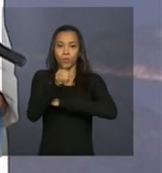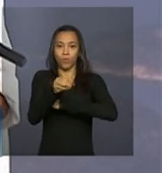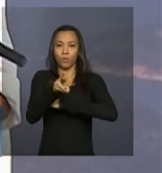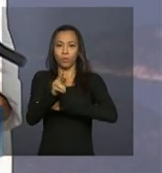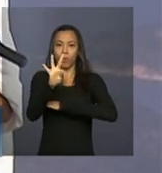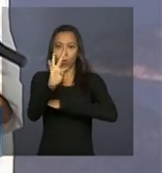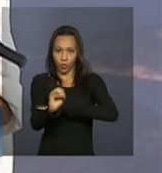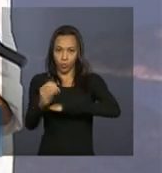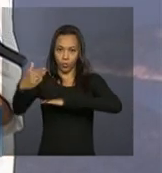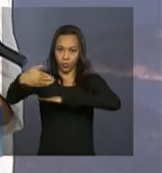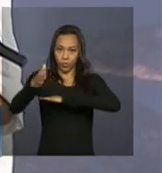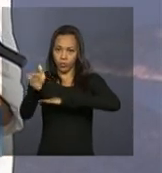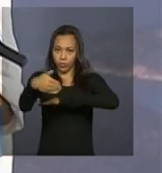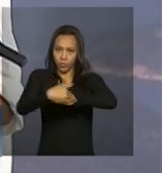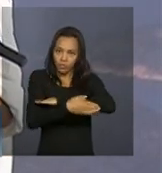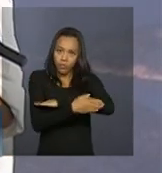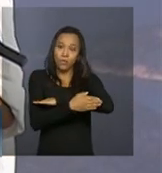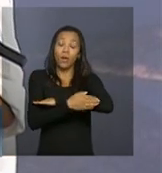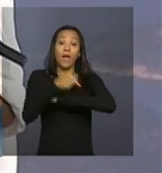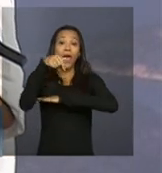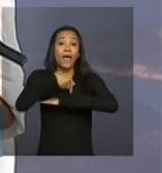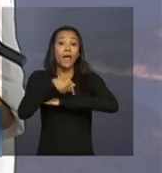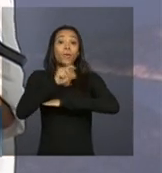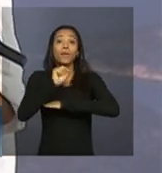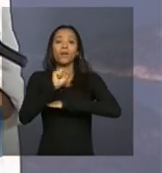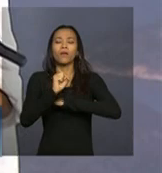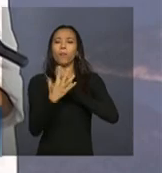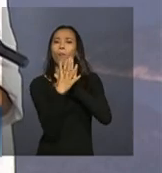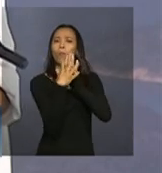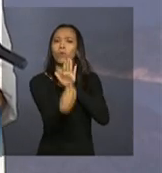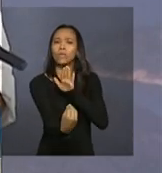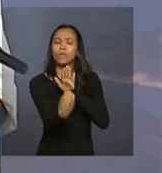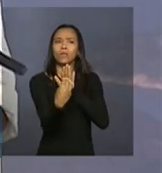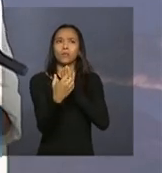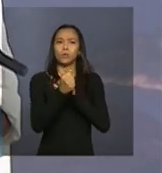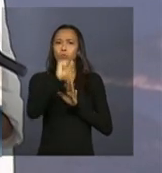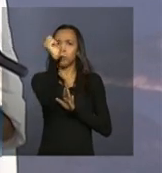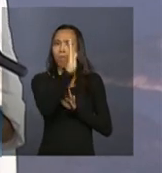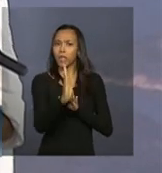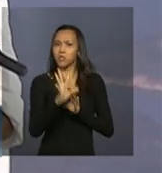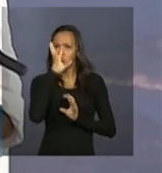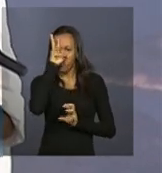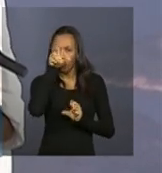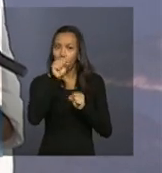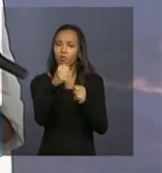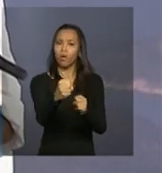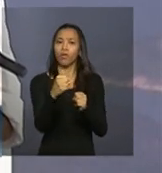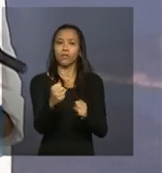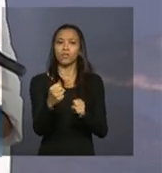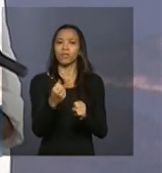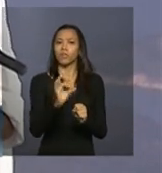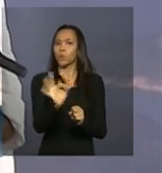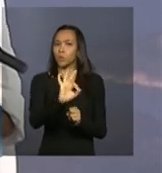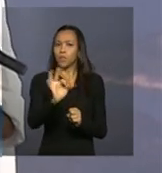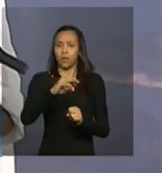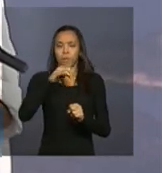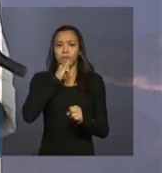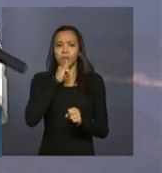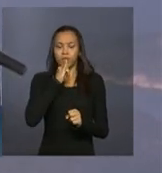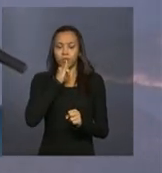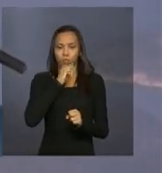modelo de um Brasil forte. Não é qualquer país, não há no mundo ocidental